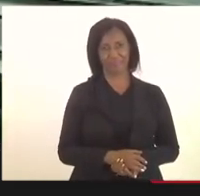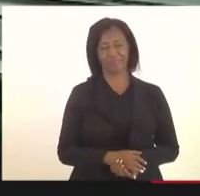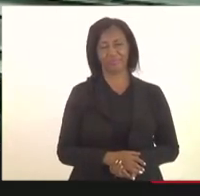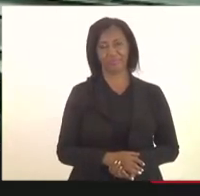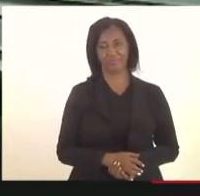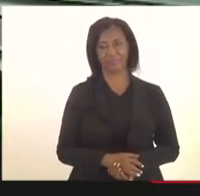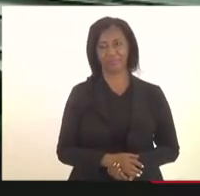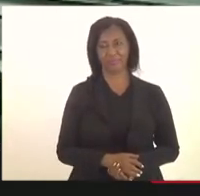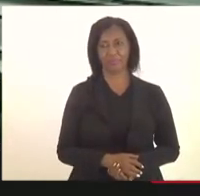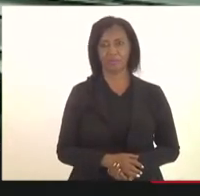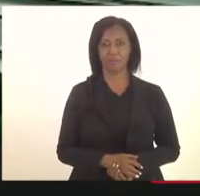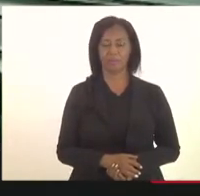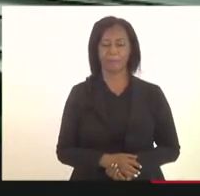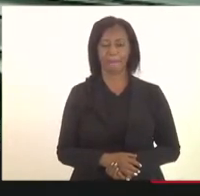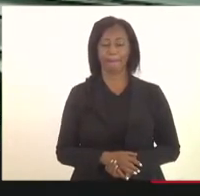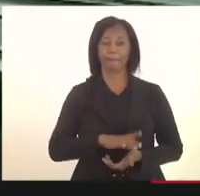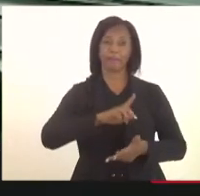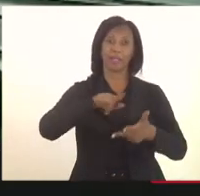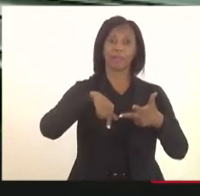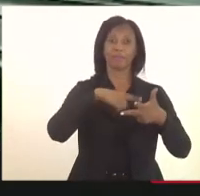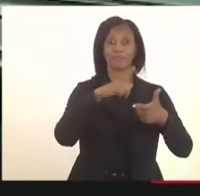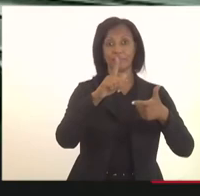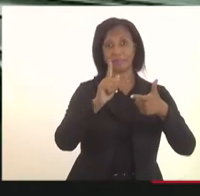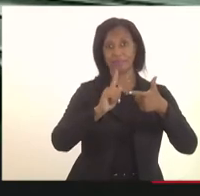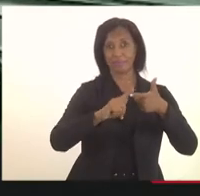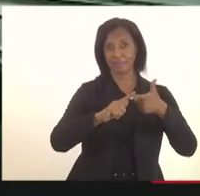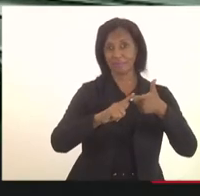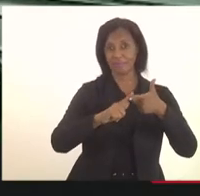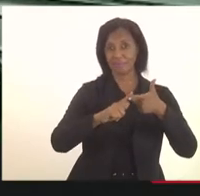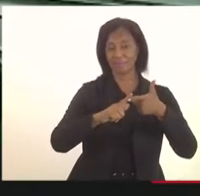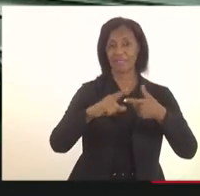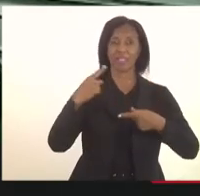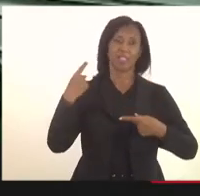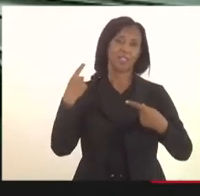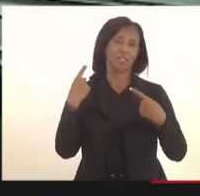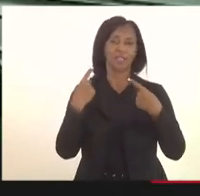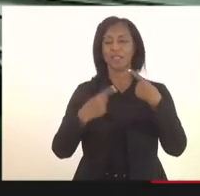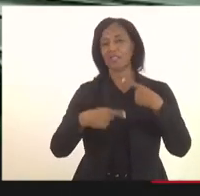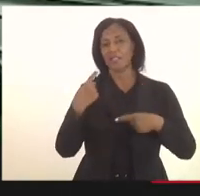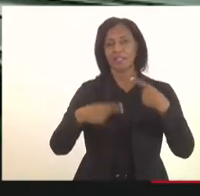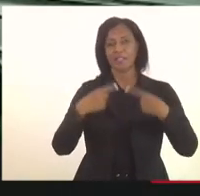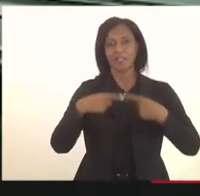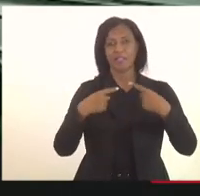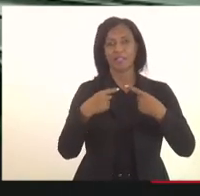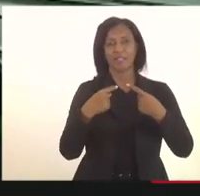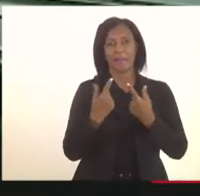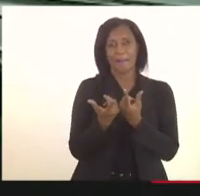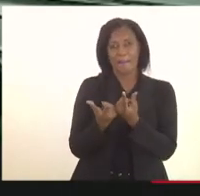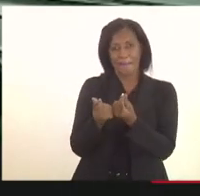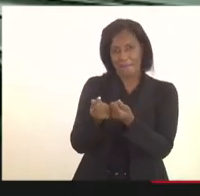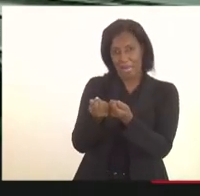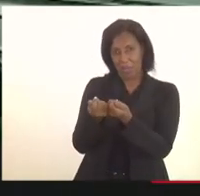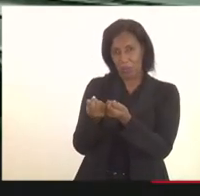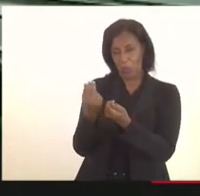Não me convence. Segundo, discutir a nossa política de preços do gás.